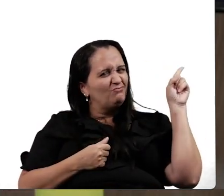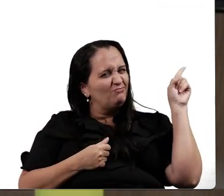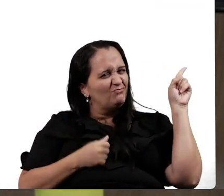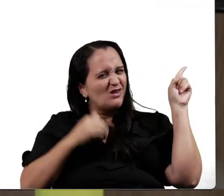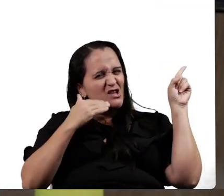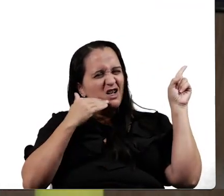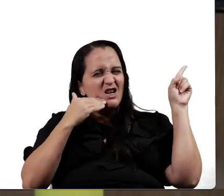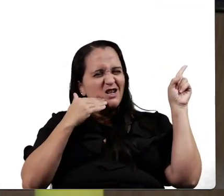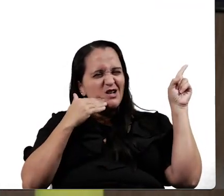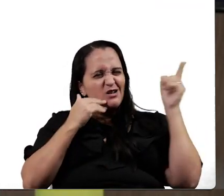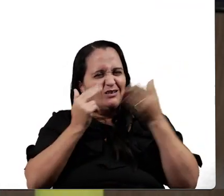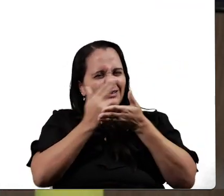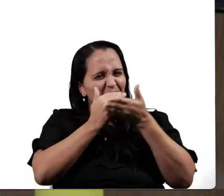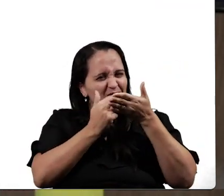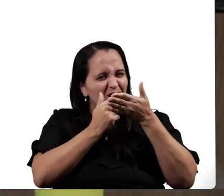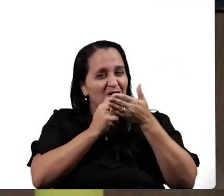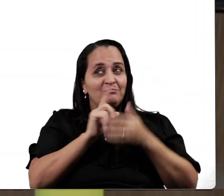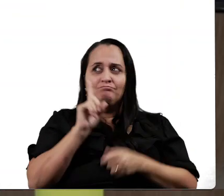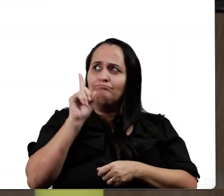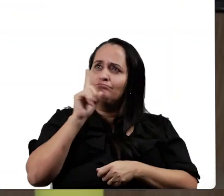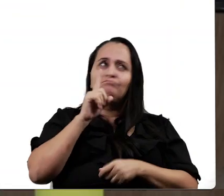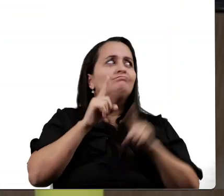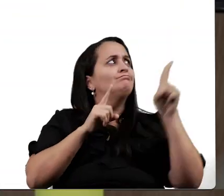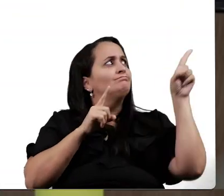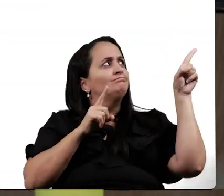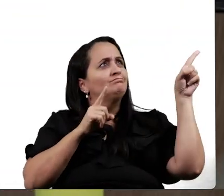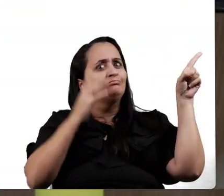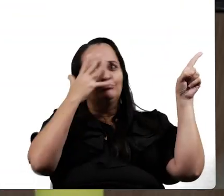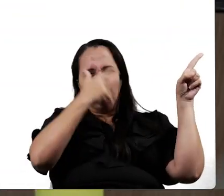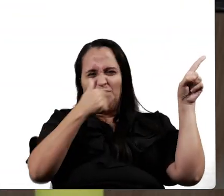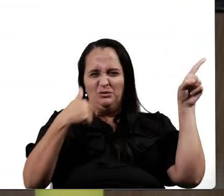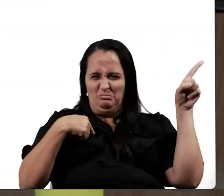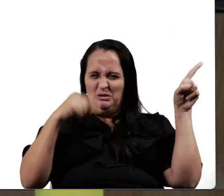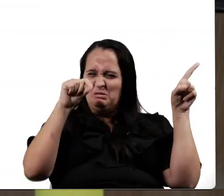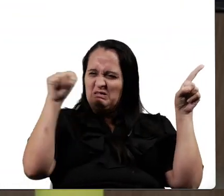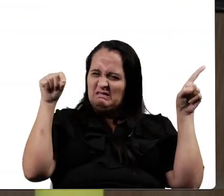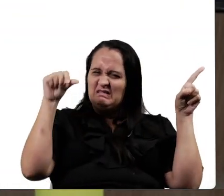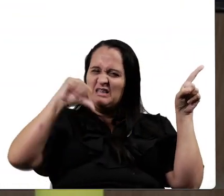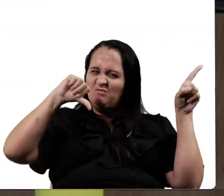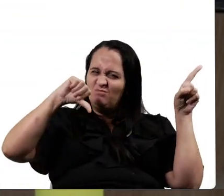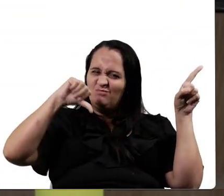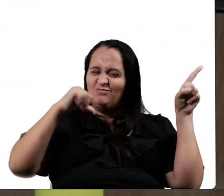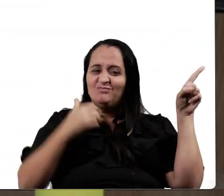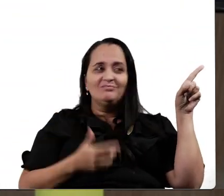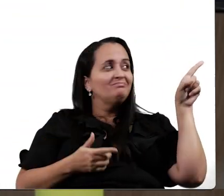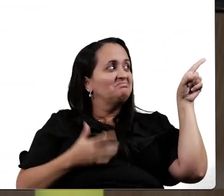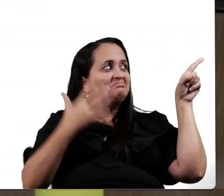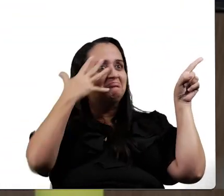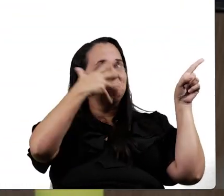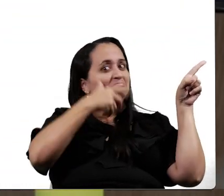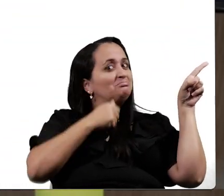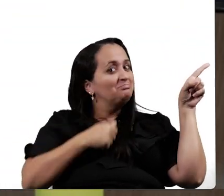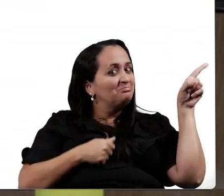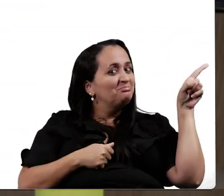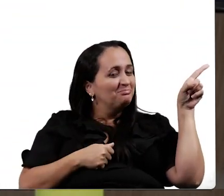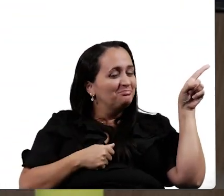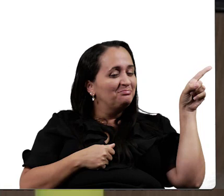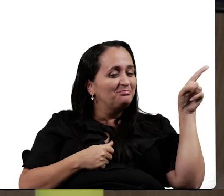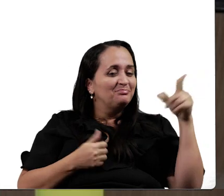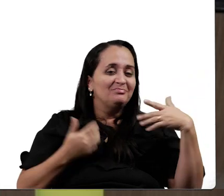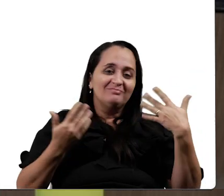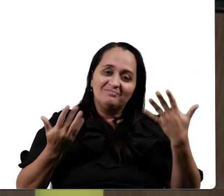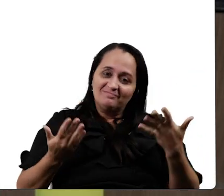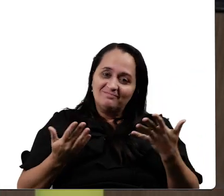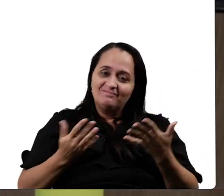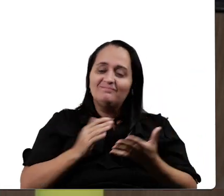pro mas os giraço zinhos também olha ali então tenho 1 2 3 Girassol no primeiro vaso 1 2